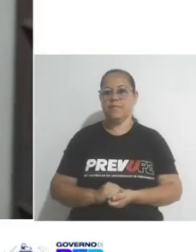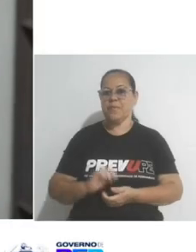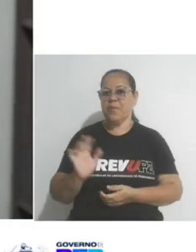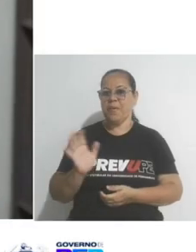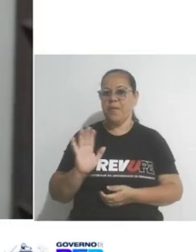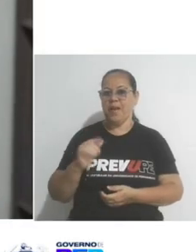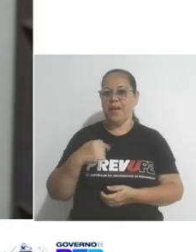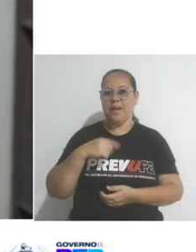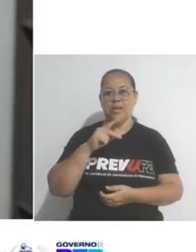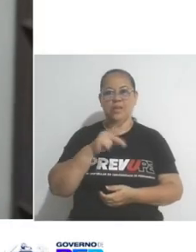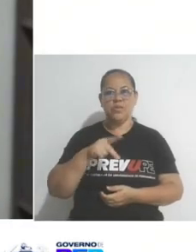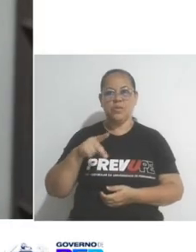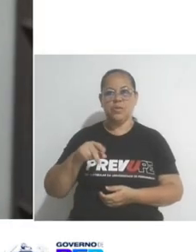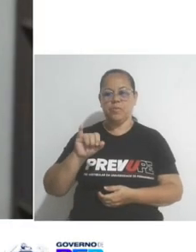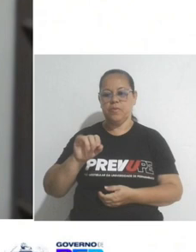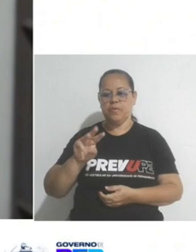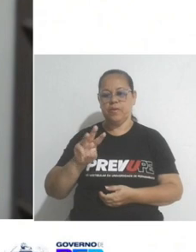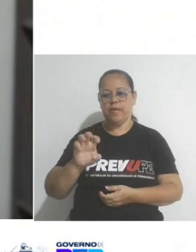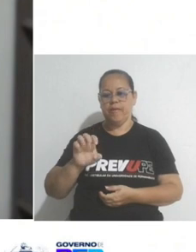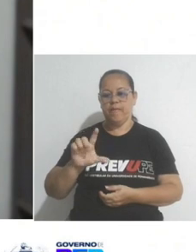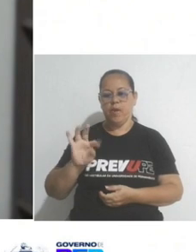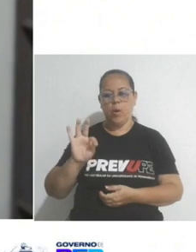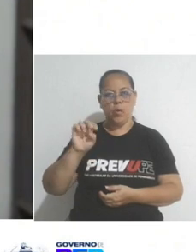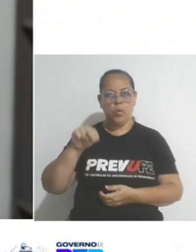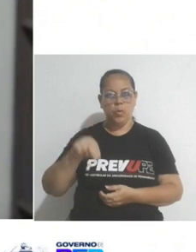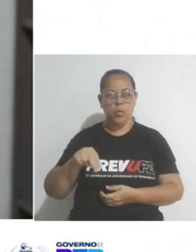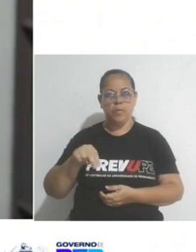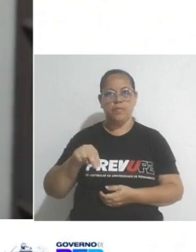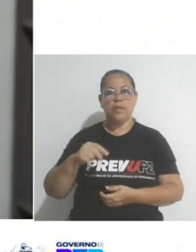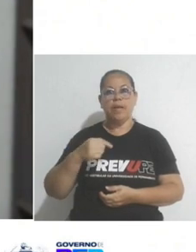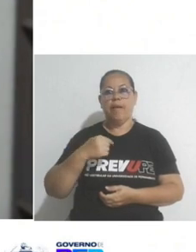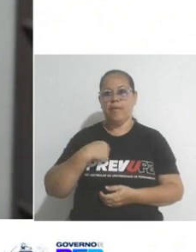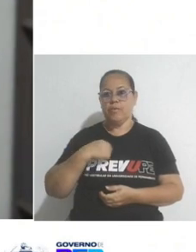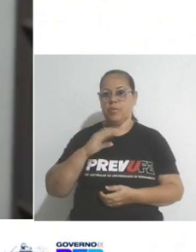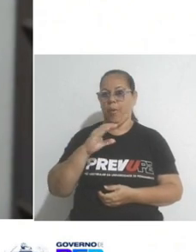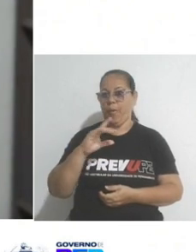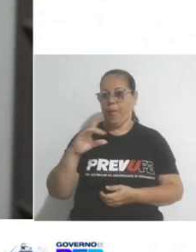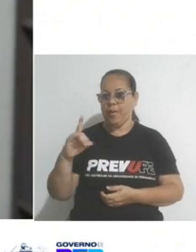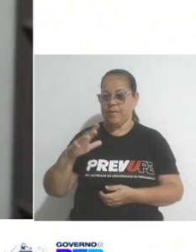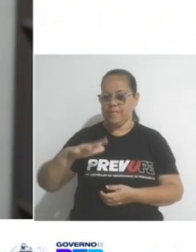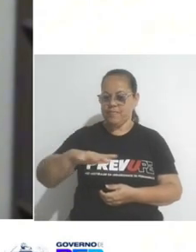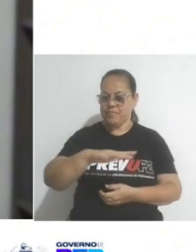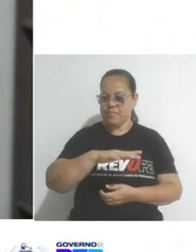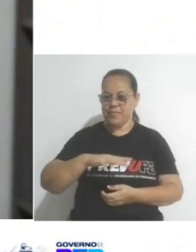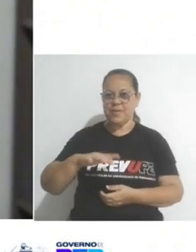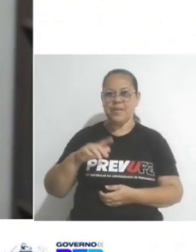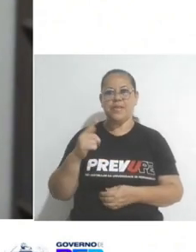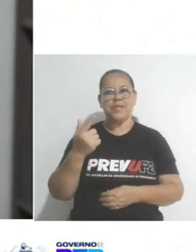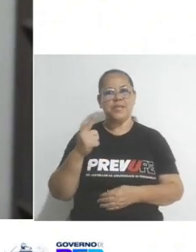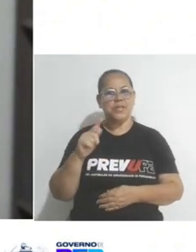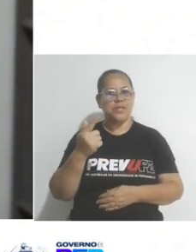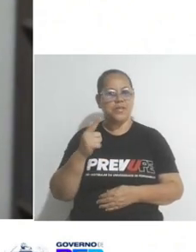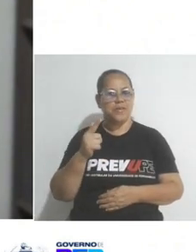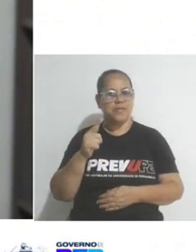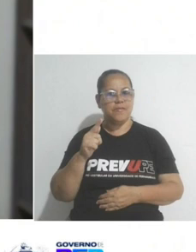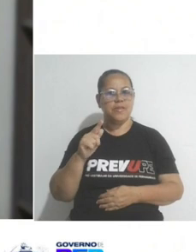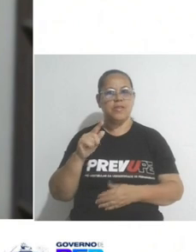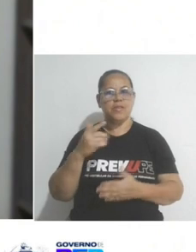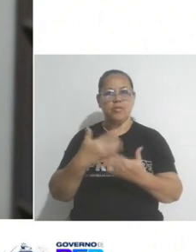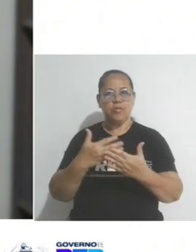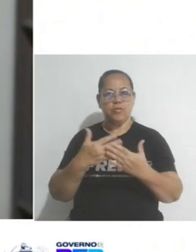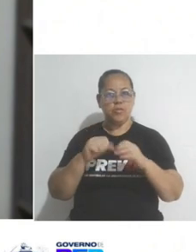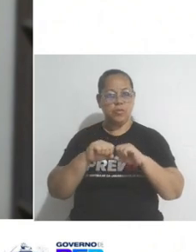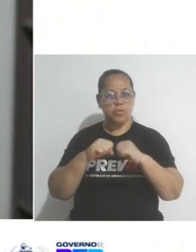Saudações geográficas eu sou o professor Ivelton Pereira eu sou o coordenador da área de geografia e sociologia aqui do Prevup